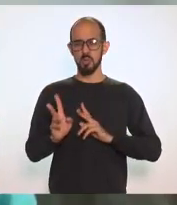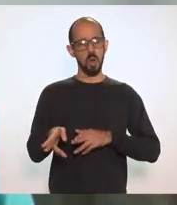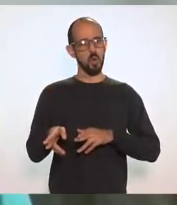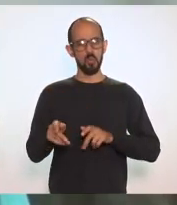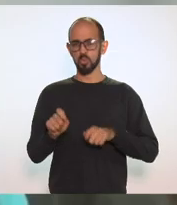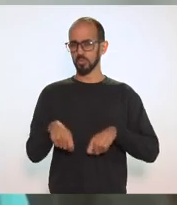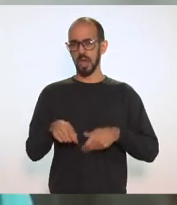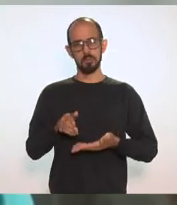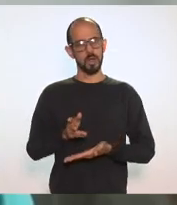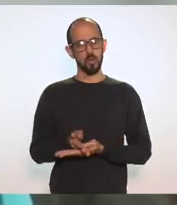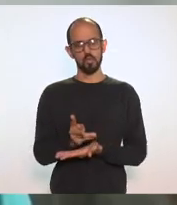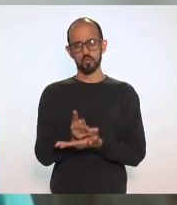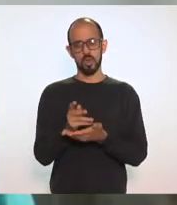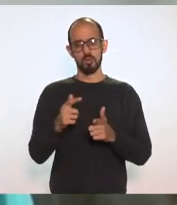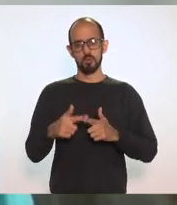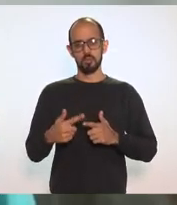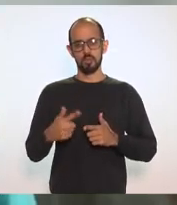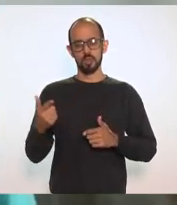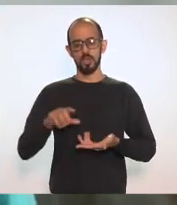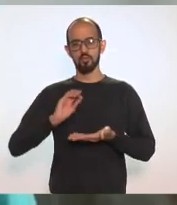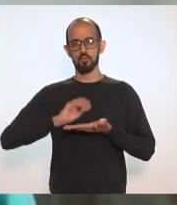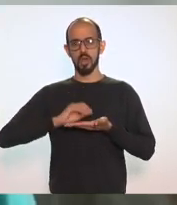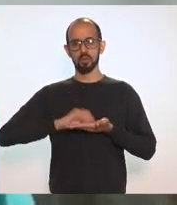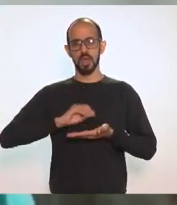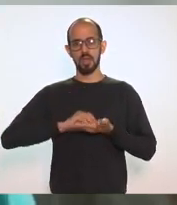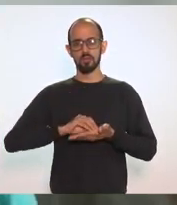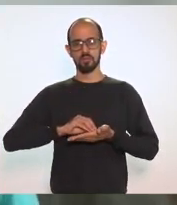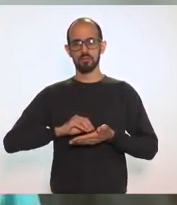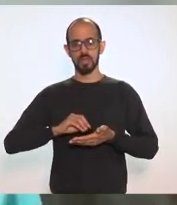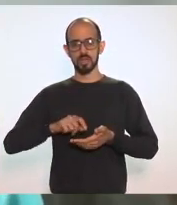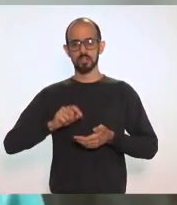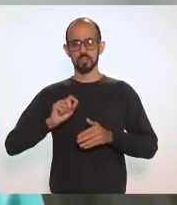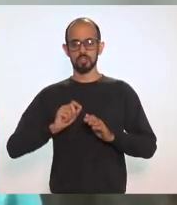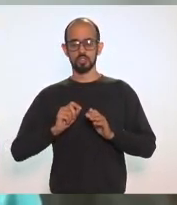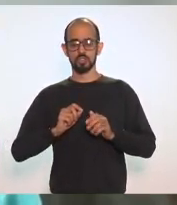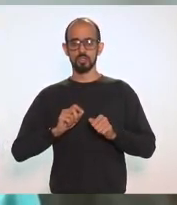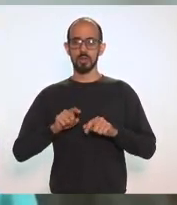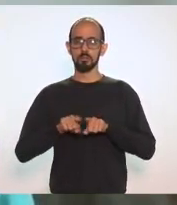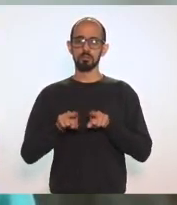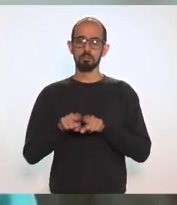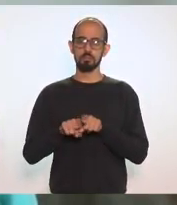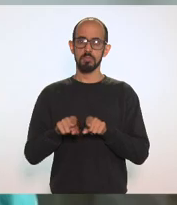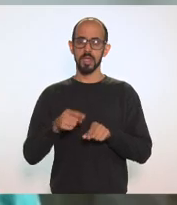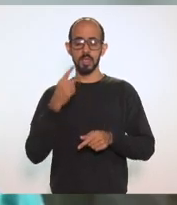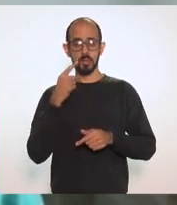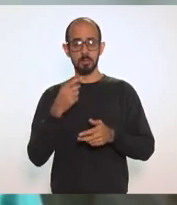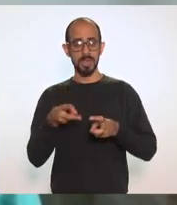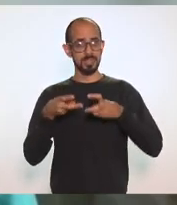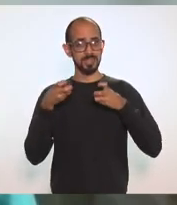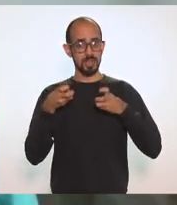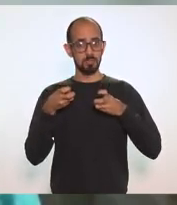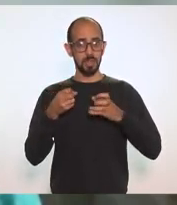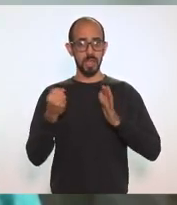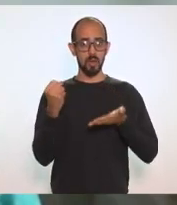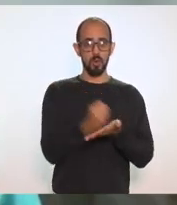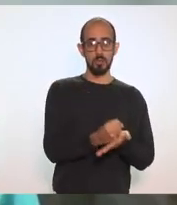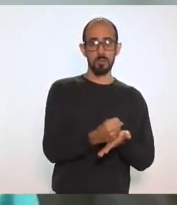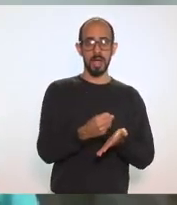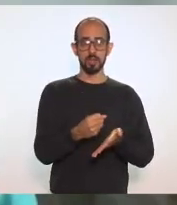prosseguir, porque carecia do impacto econômico-financeiro. Né? Não é a questão de forma,